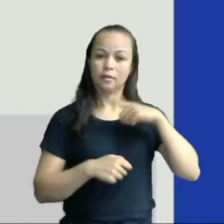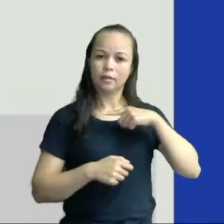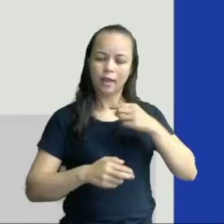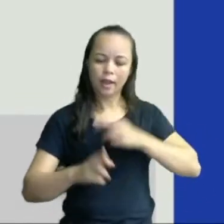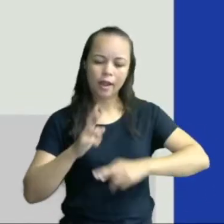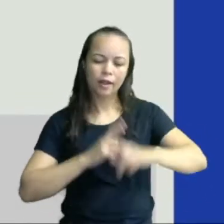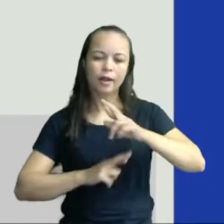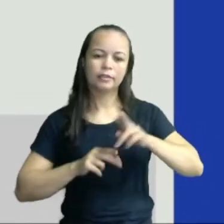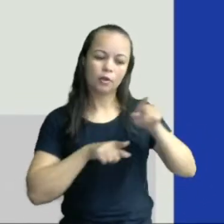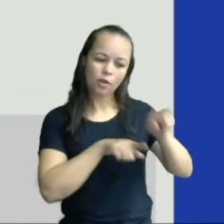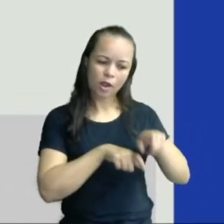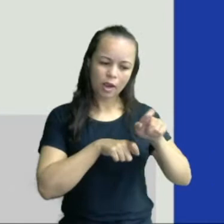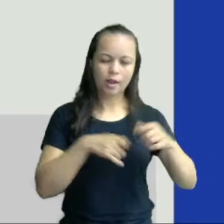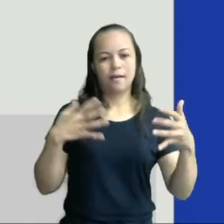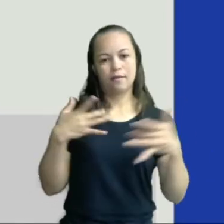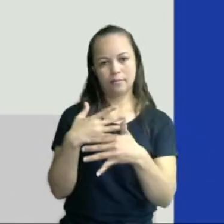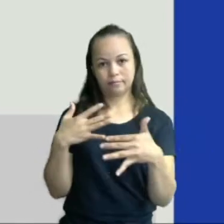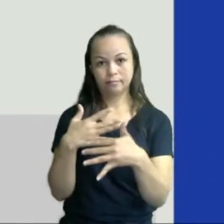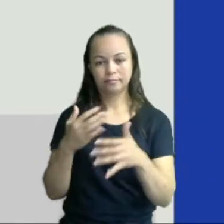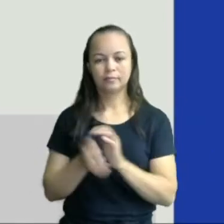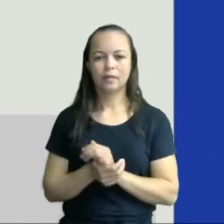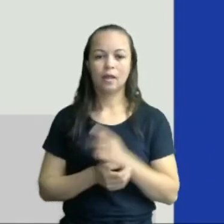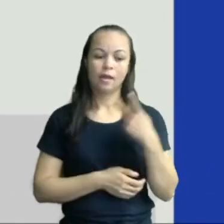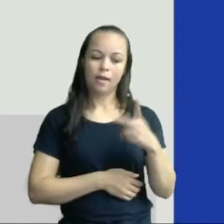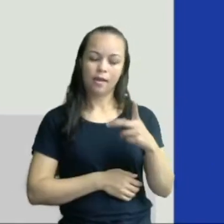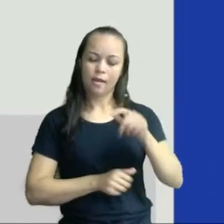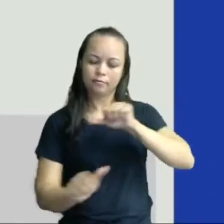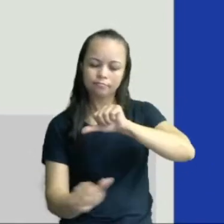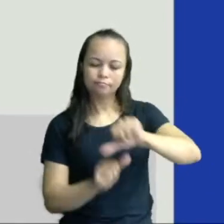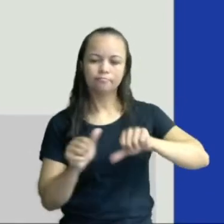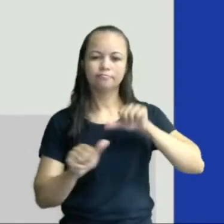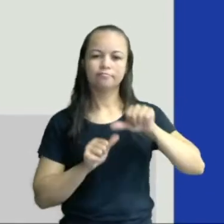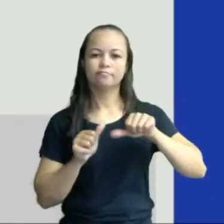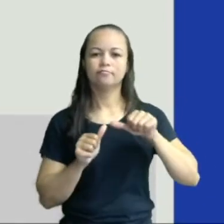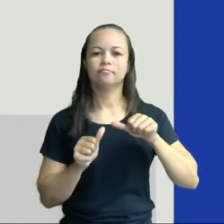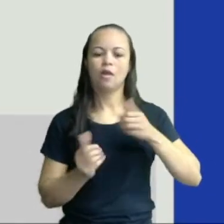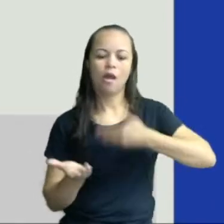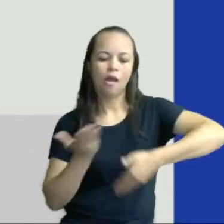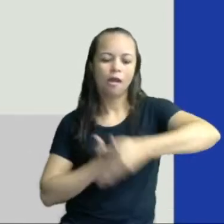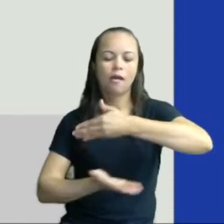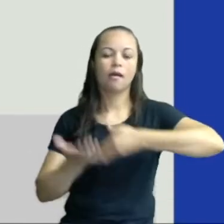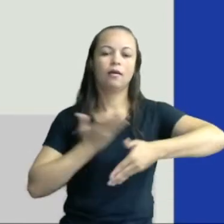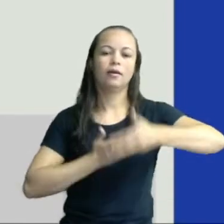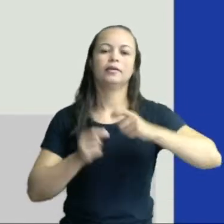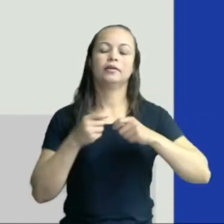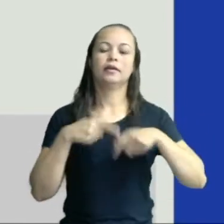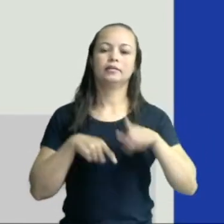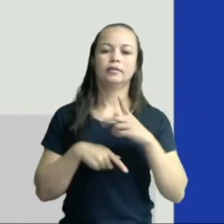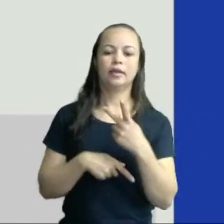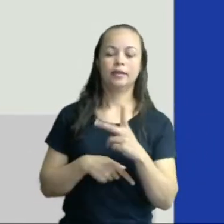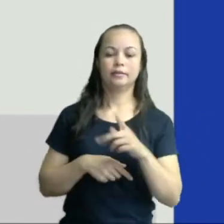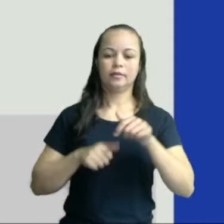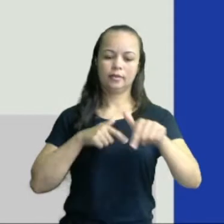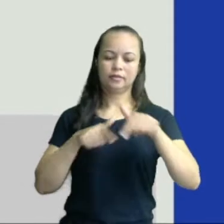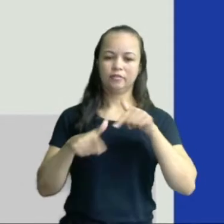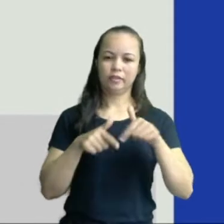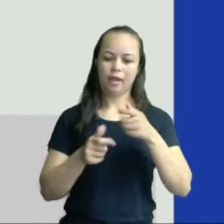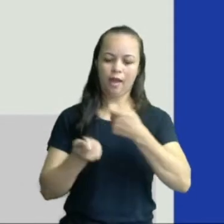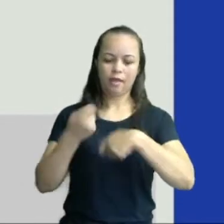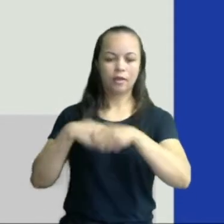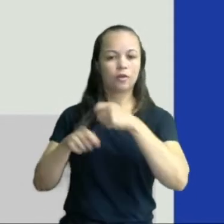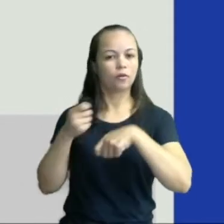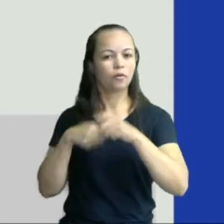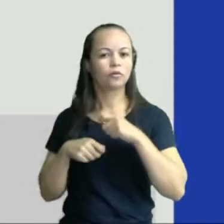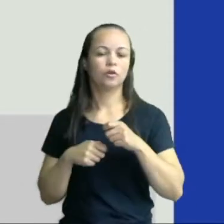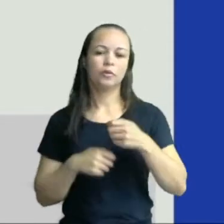entre o campo e a cidade. Essa troca revela a integração existente entre as atividades econômicas e